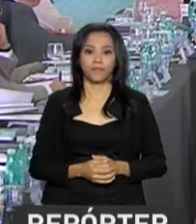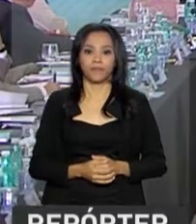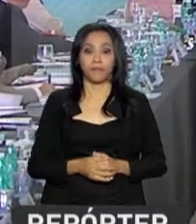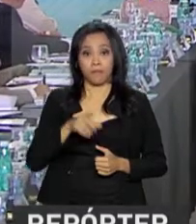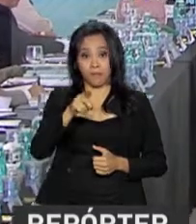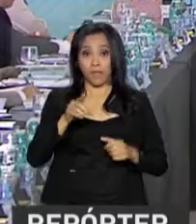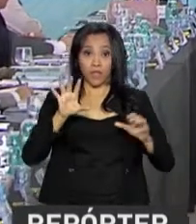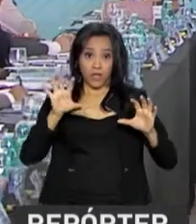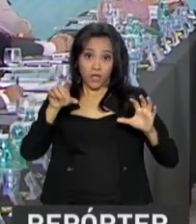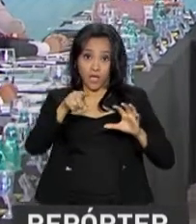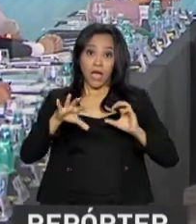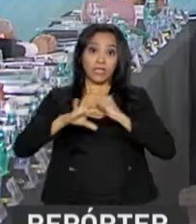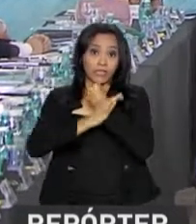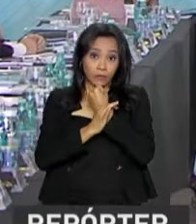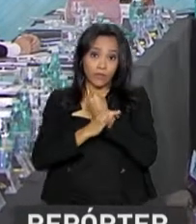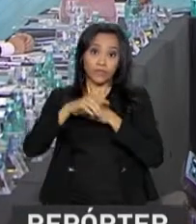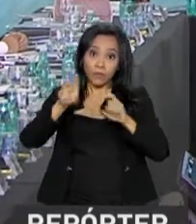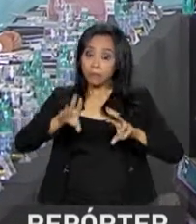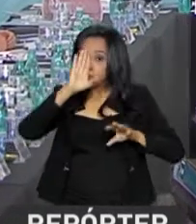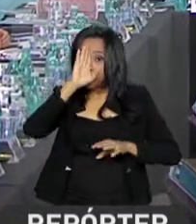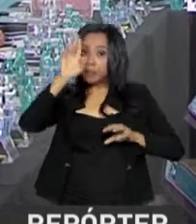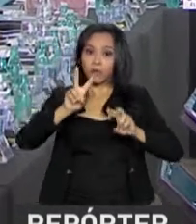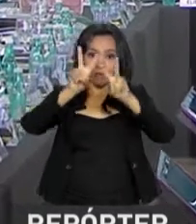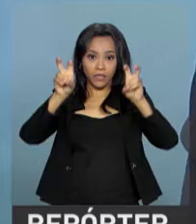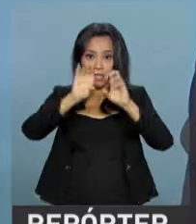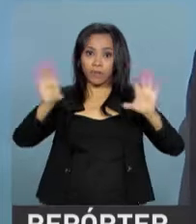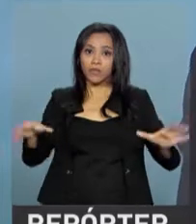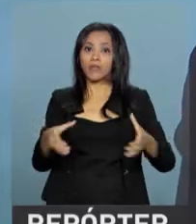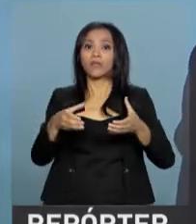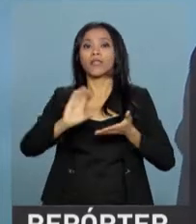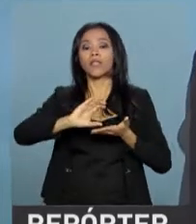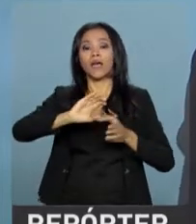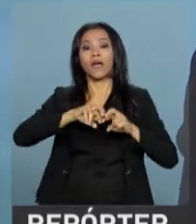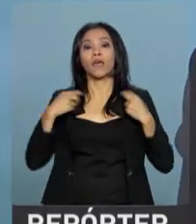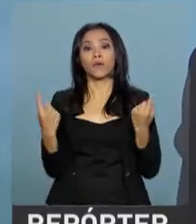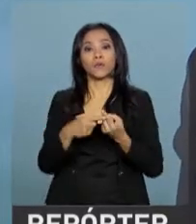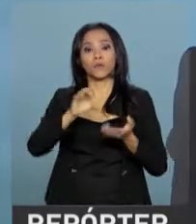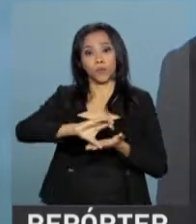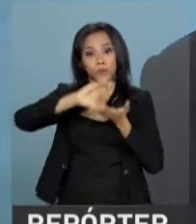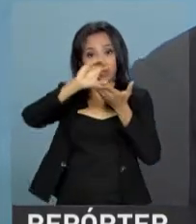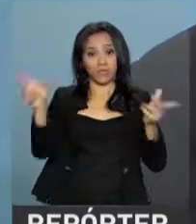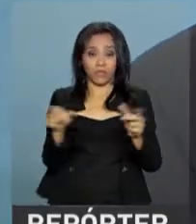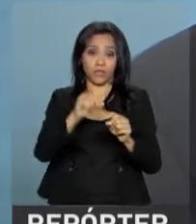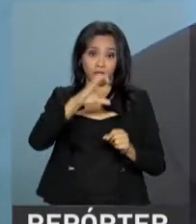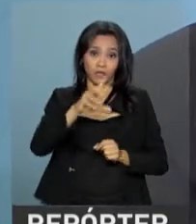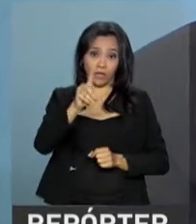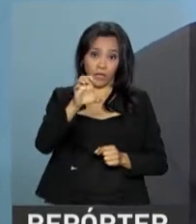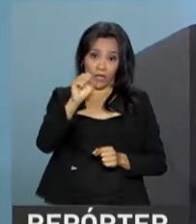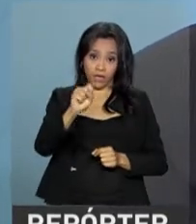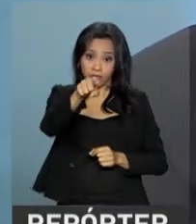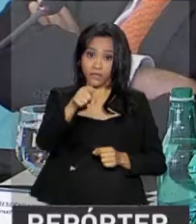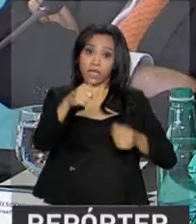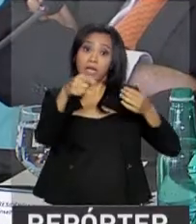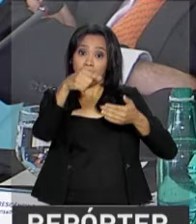A segurança pública foi um dos principais temas da reunião do Conselho. O ministro Raul Jungmann apresentou um diagnóstico da violência